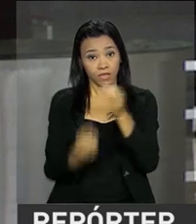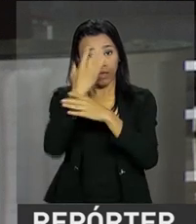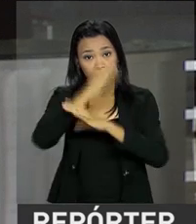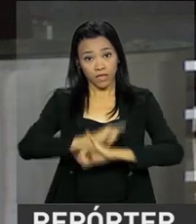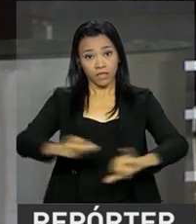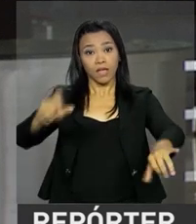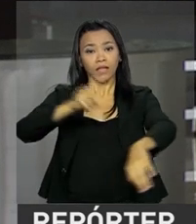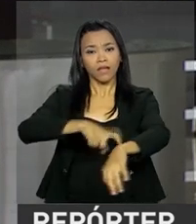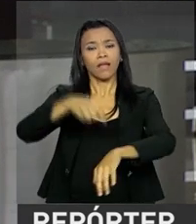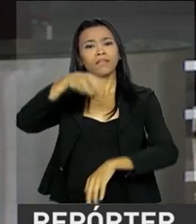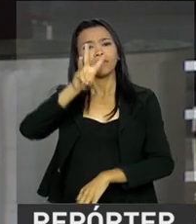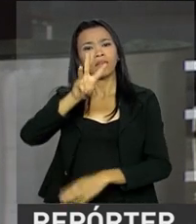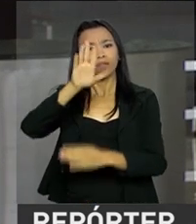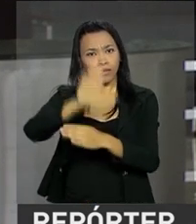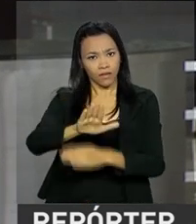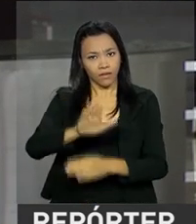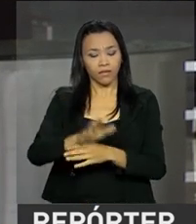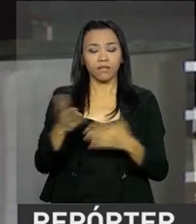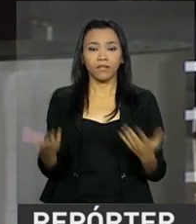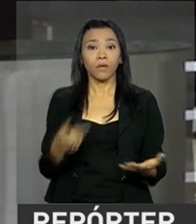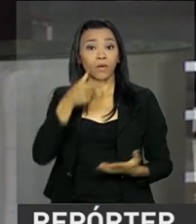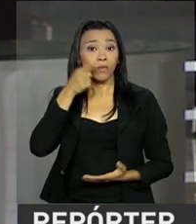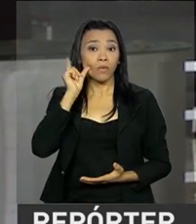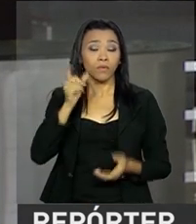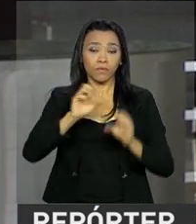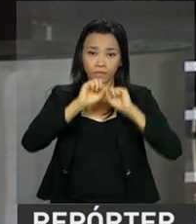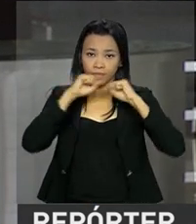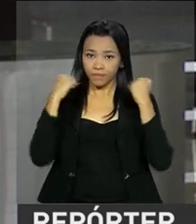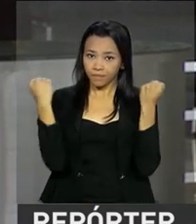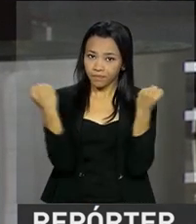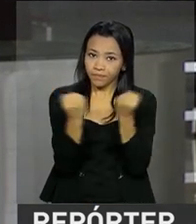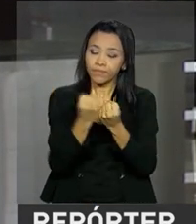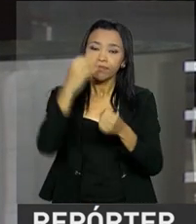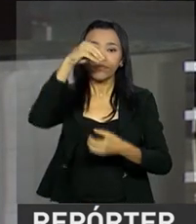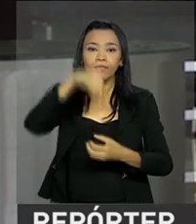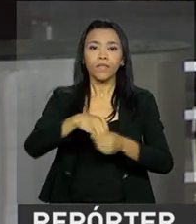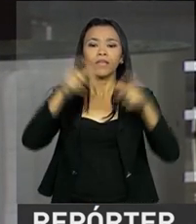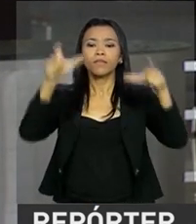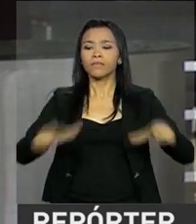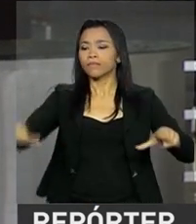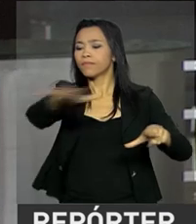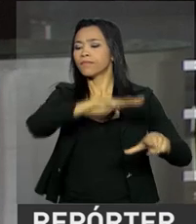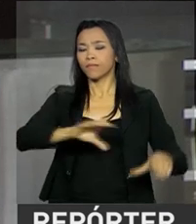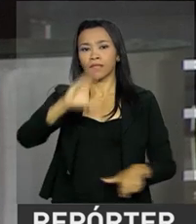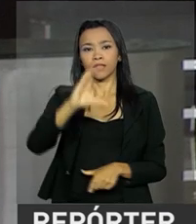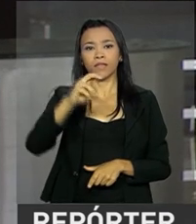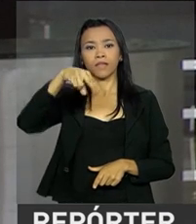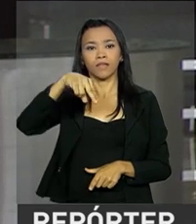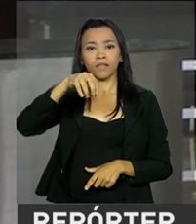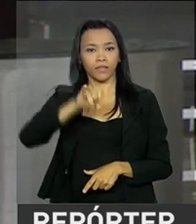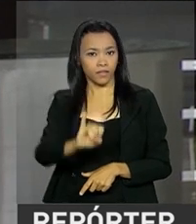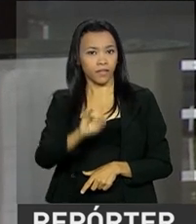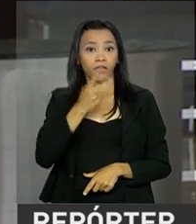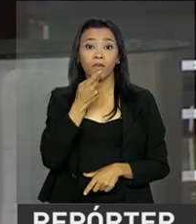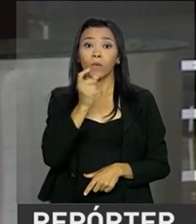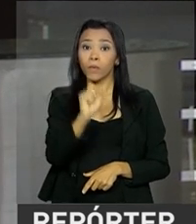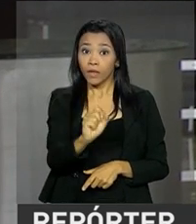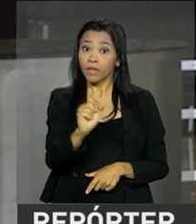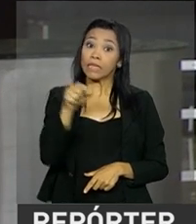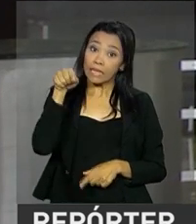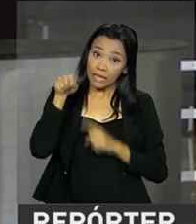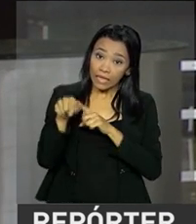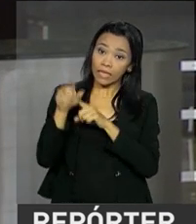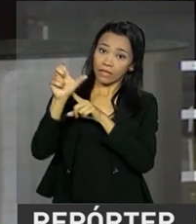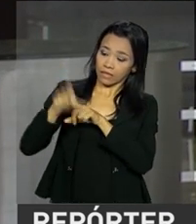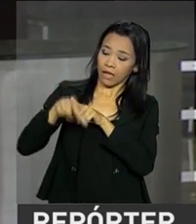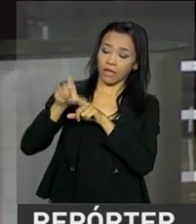das 15 horas. E ontem, durante um seminário na Confederação Nacional da Indústria, o presidente Michel Temer falou sobre o cartão.